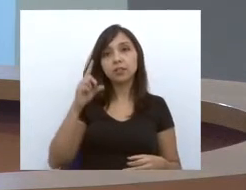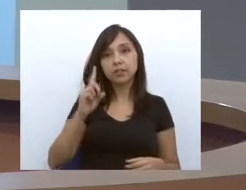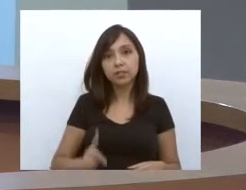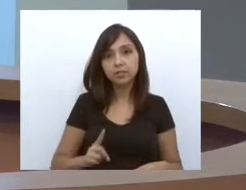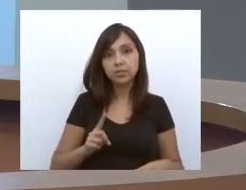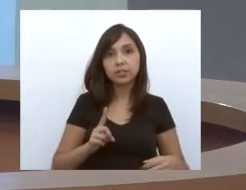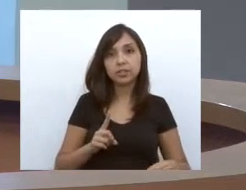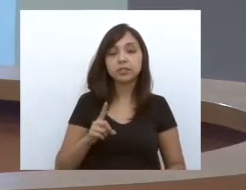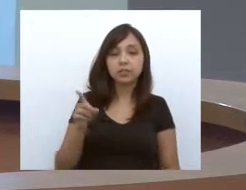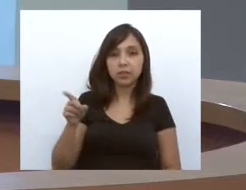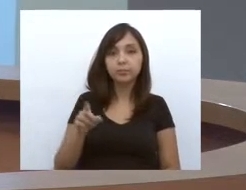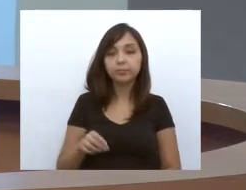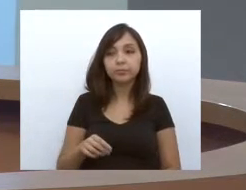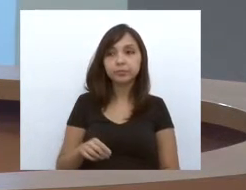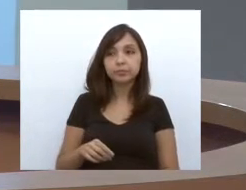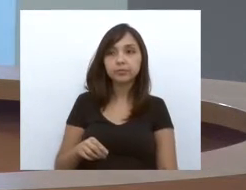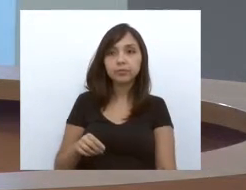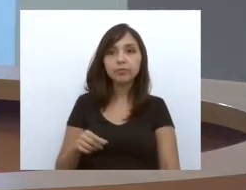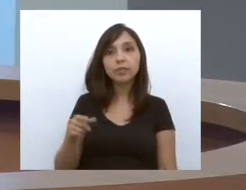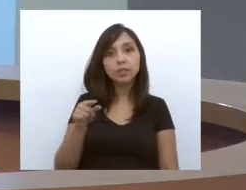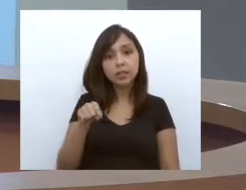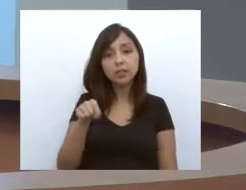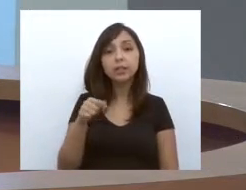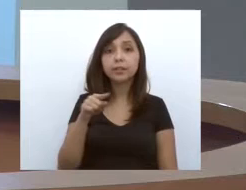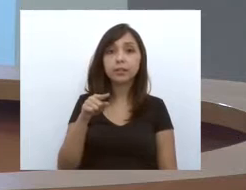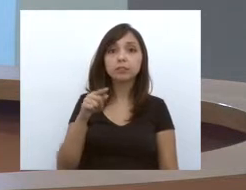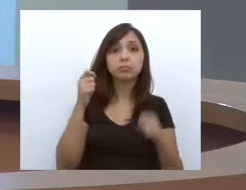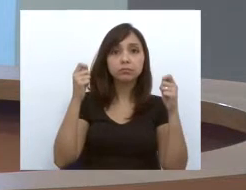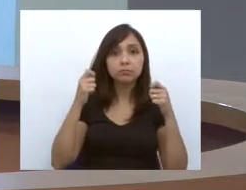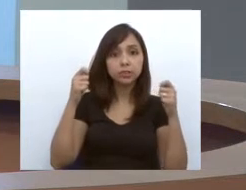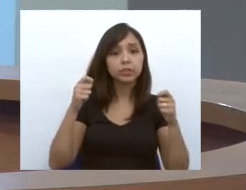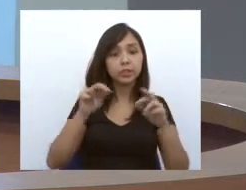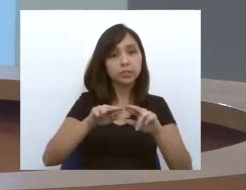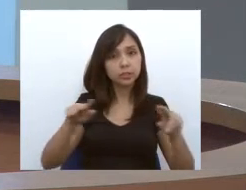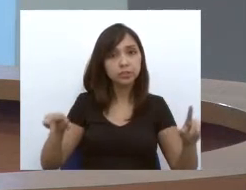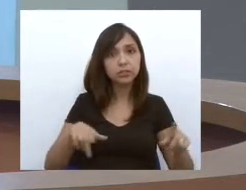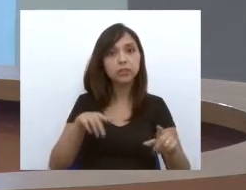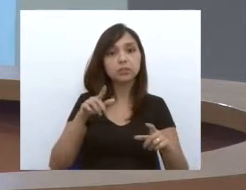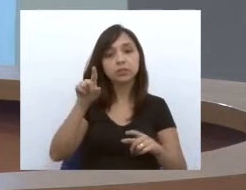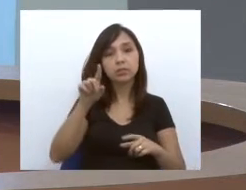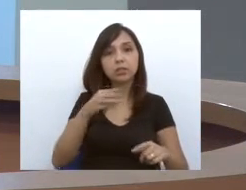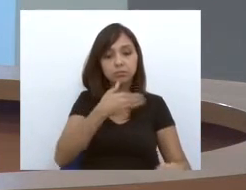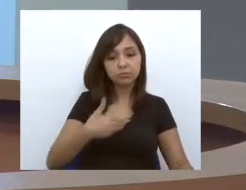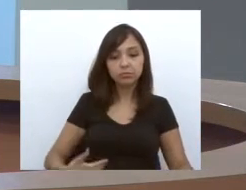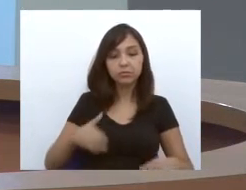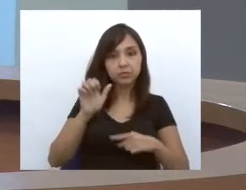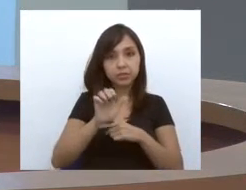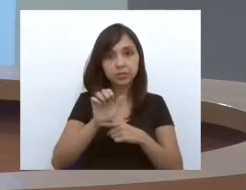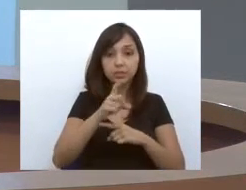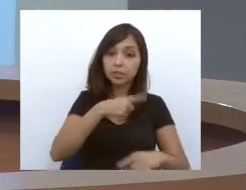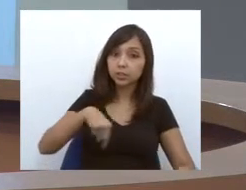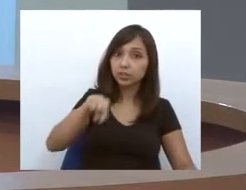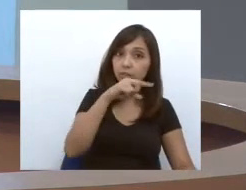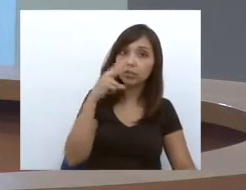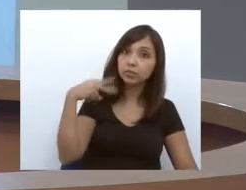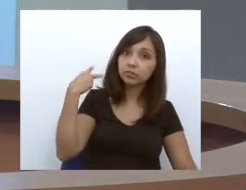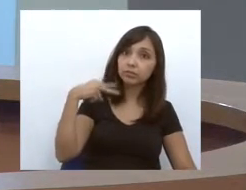da PESP use o máximo possível de protesto para desgastar o governo do estado. E nós,